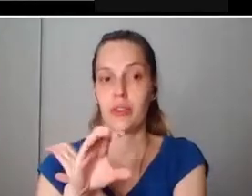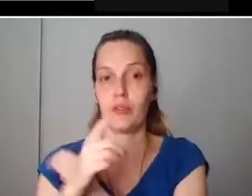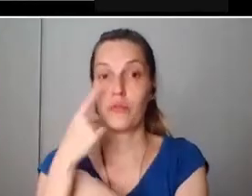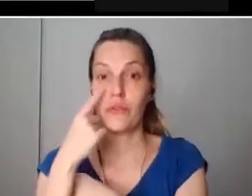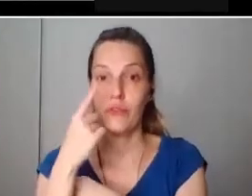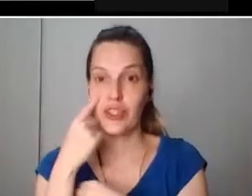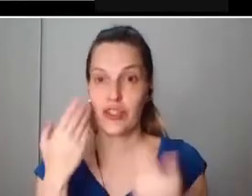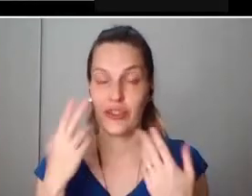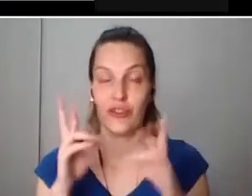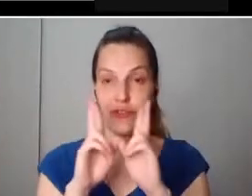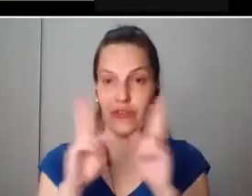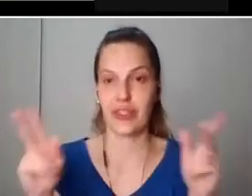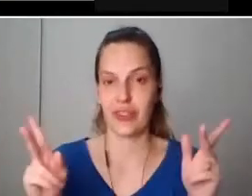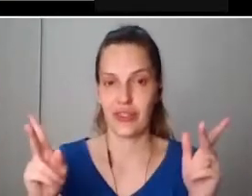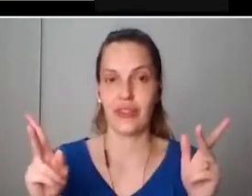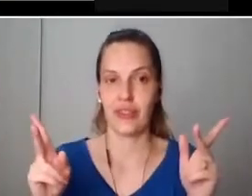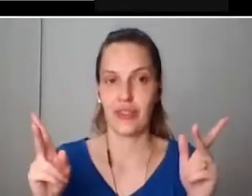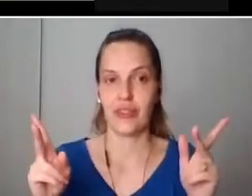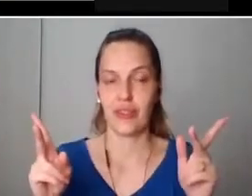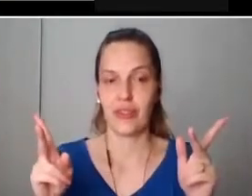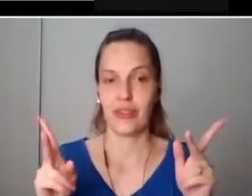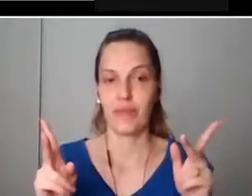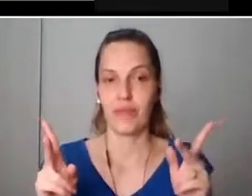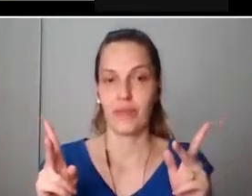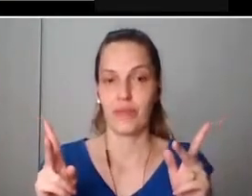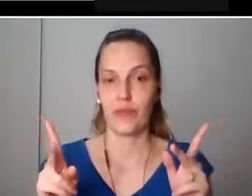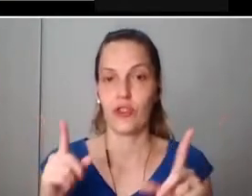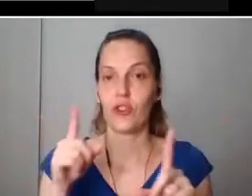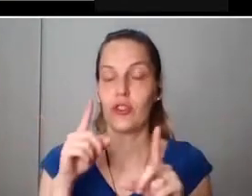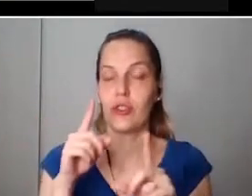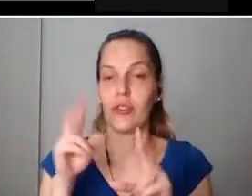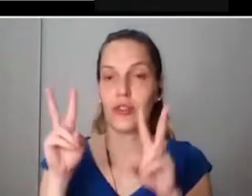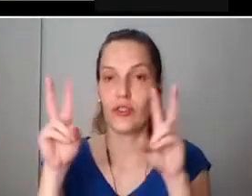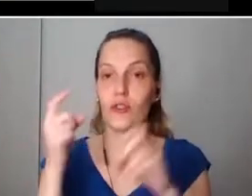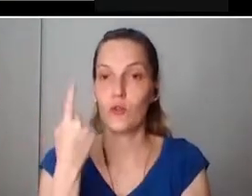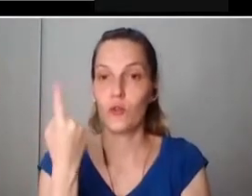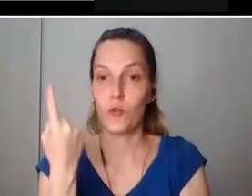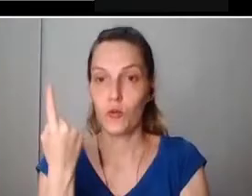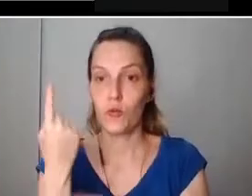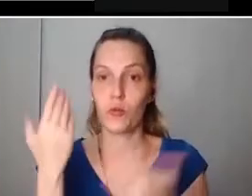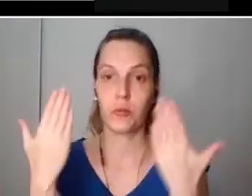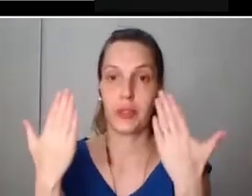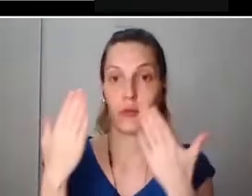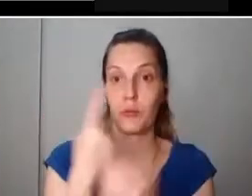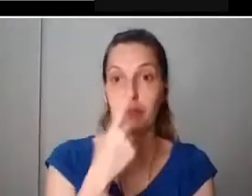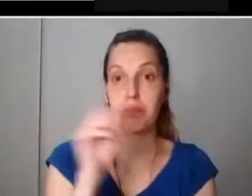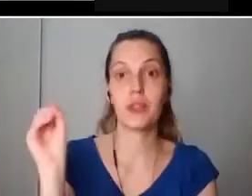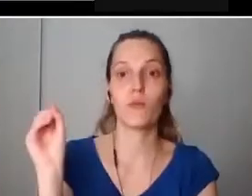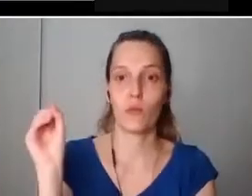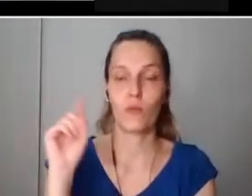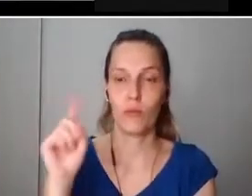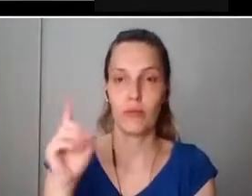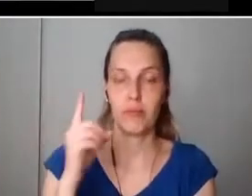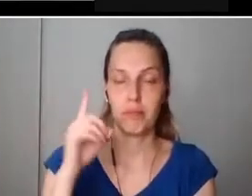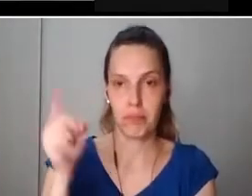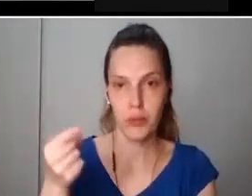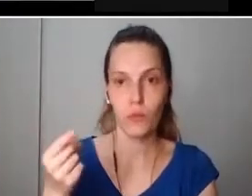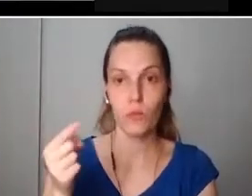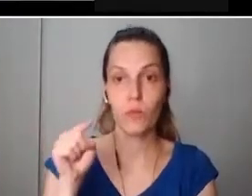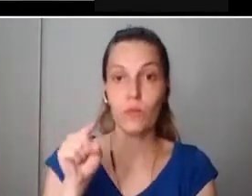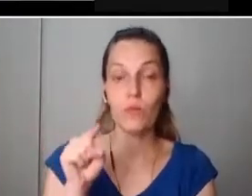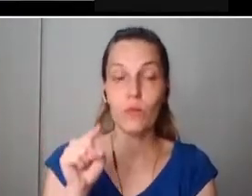exemplo, né, títulos de 1 para 1000, tá vendo aqui? E olhem a diferença dos anticorpos neutralizantes. Então,